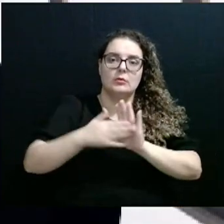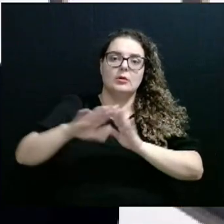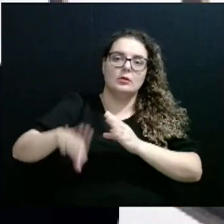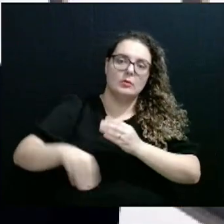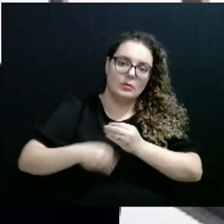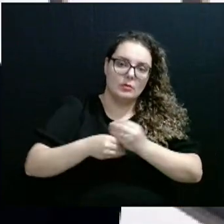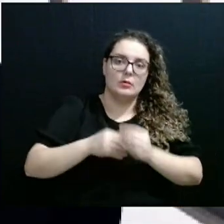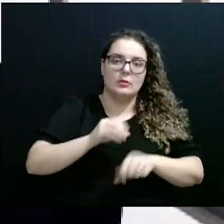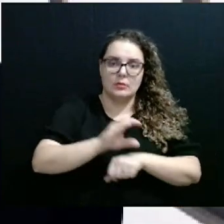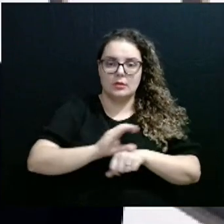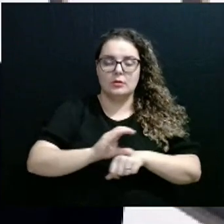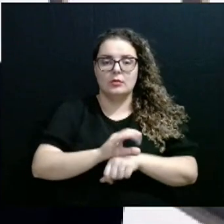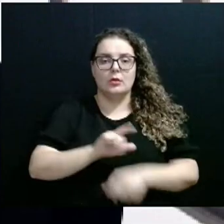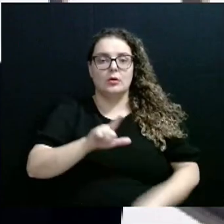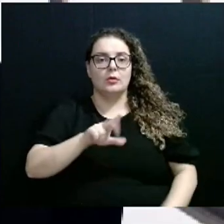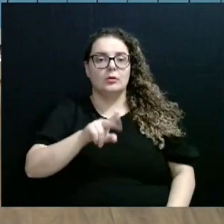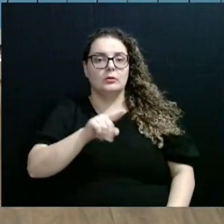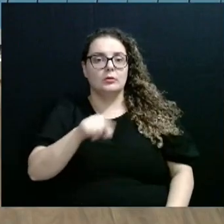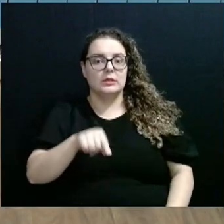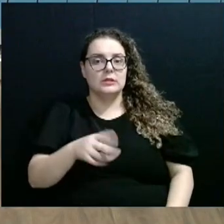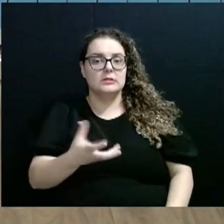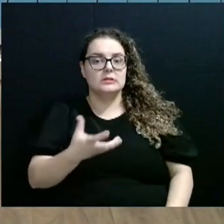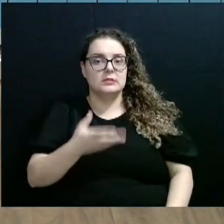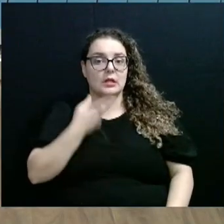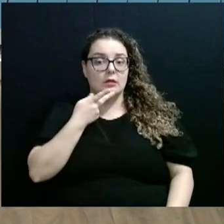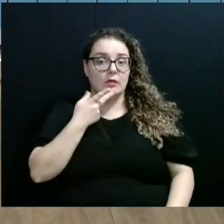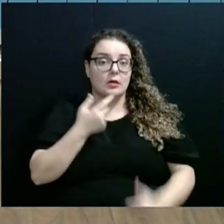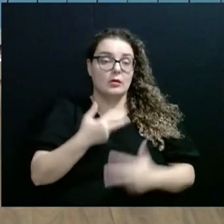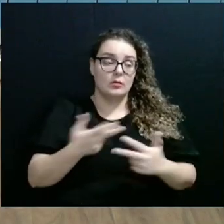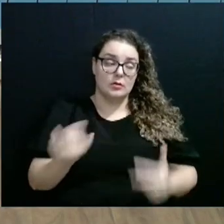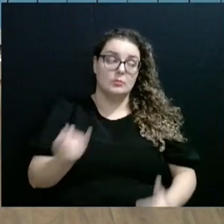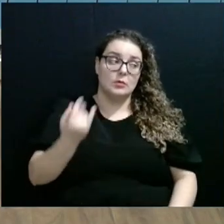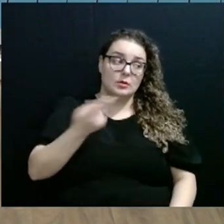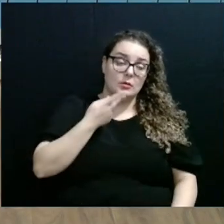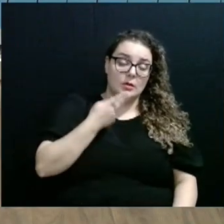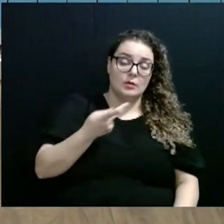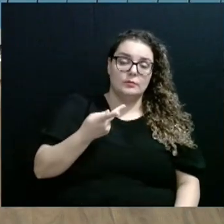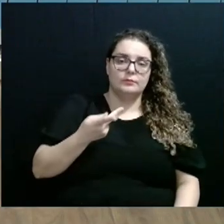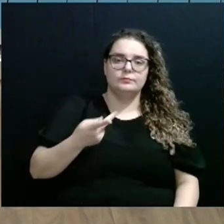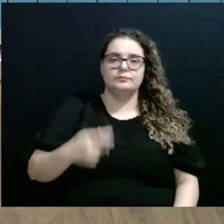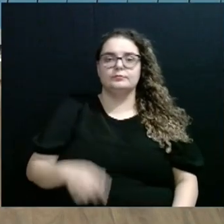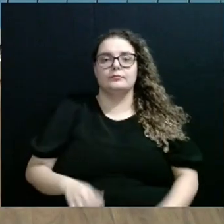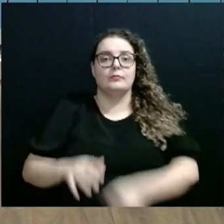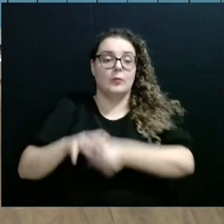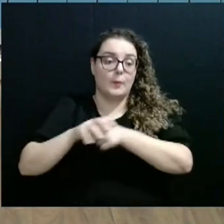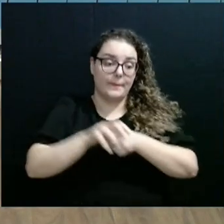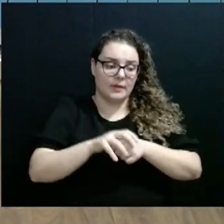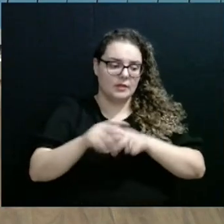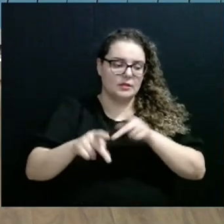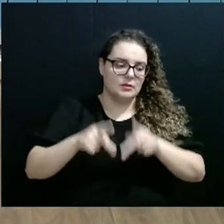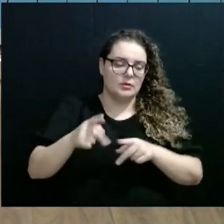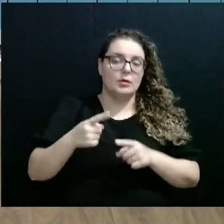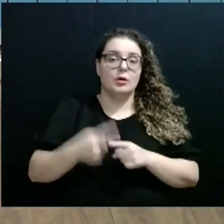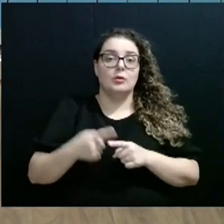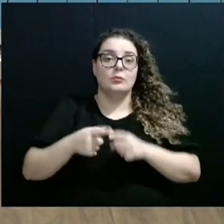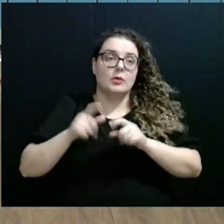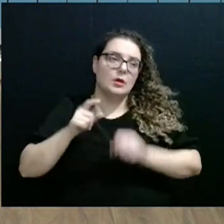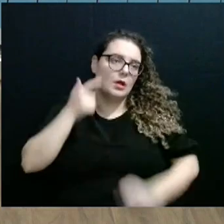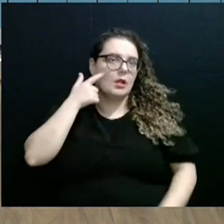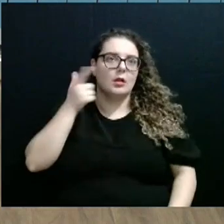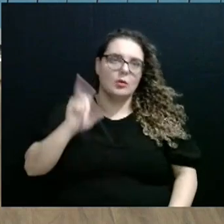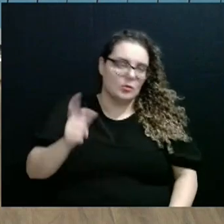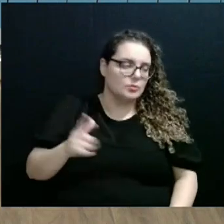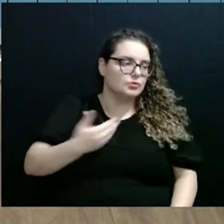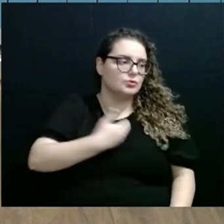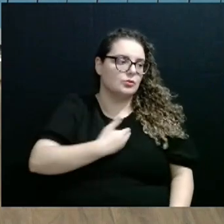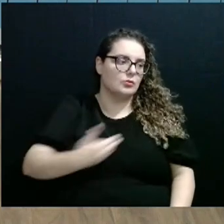Ô Luiz, eu quero puxar algo importante que você falou, que é essa questão da pressão popular, porque é claro, né, o governo ele tem se